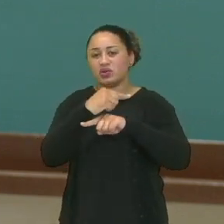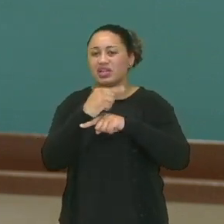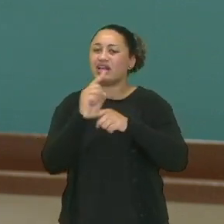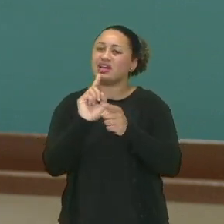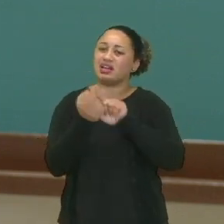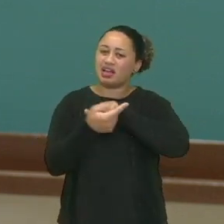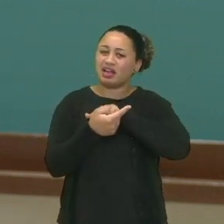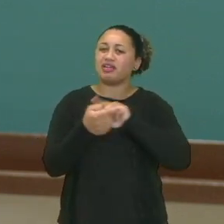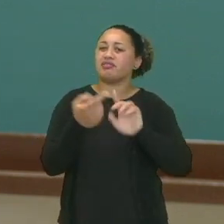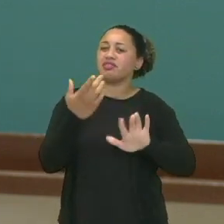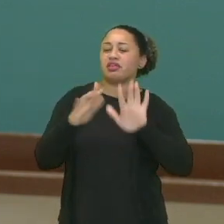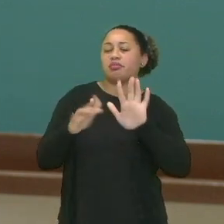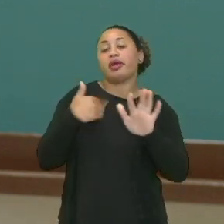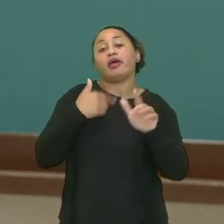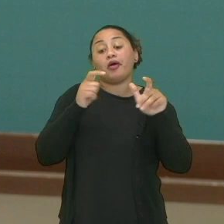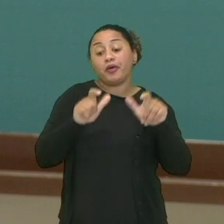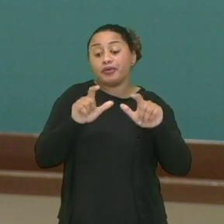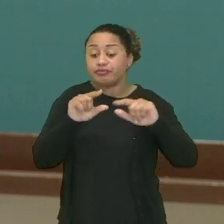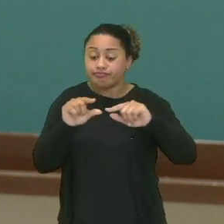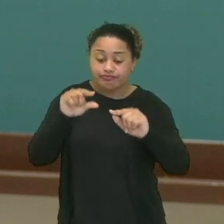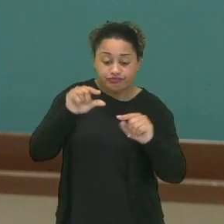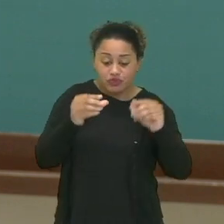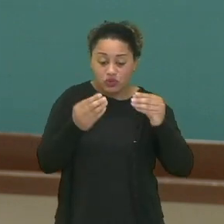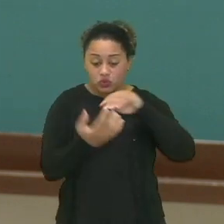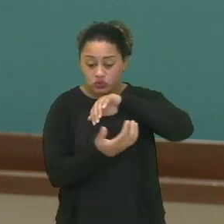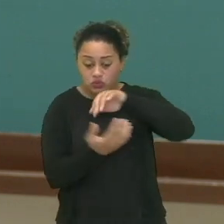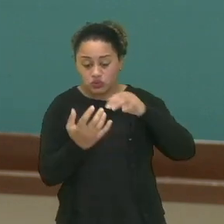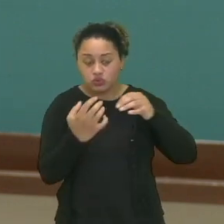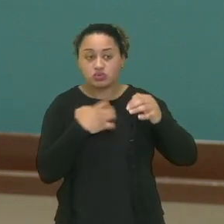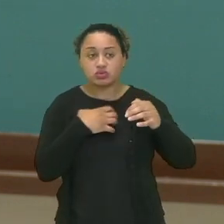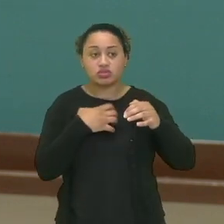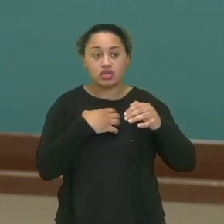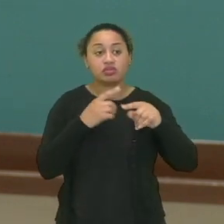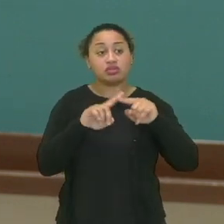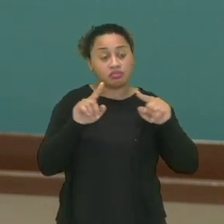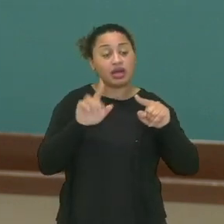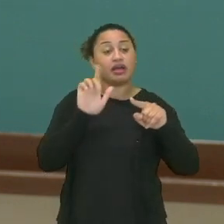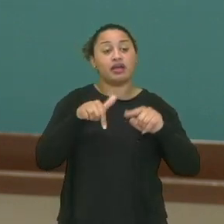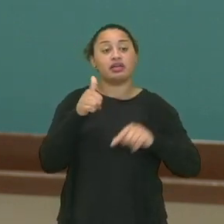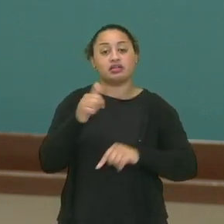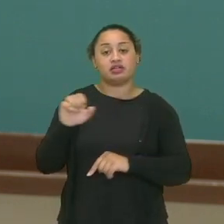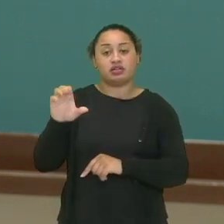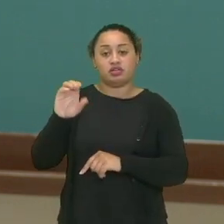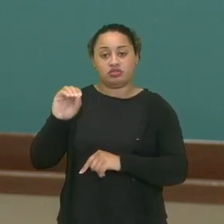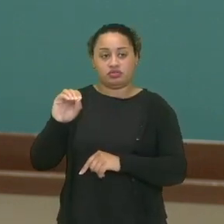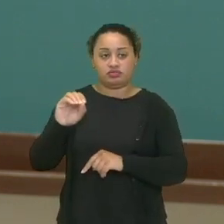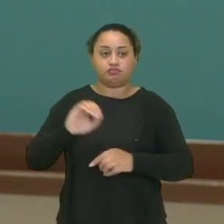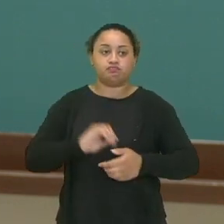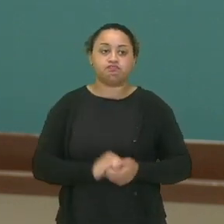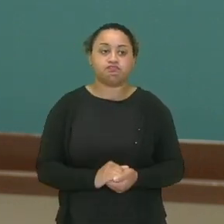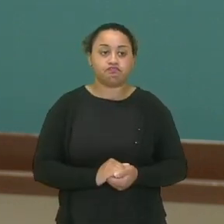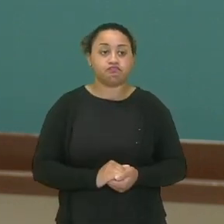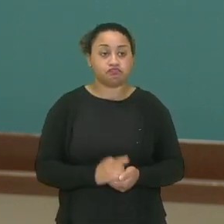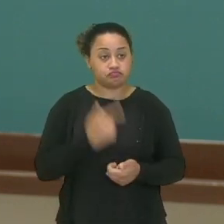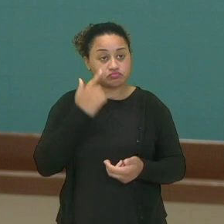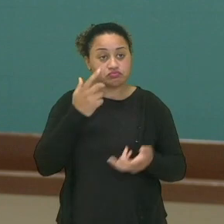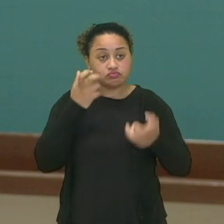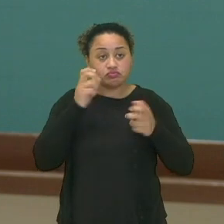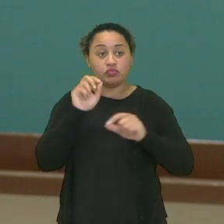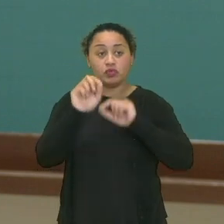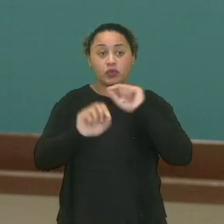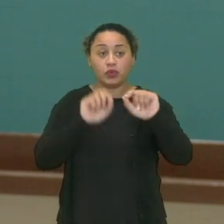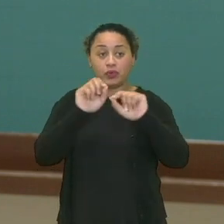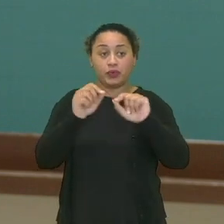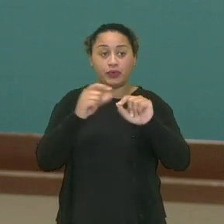da posição que você precisa medir o ângulo, tá? Mas ele completinho fecha 180, tá? Aqui, ó, observando aqui,